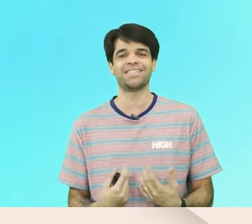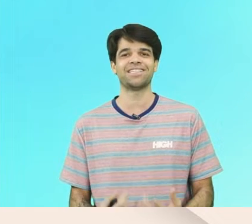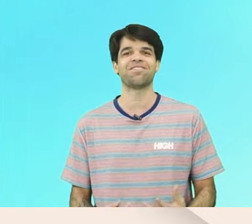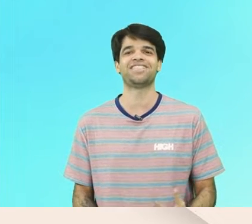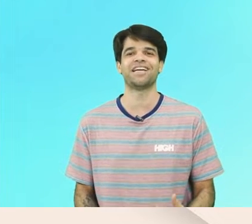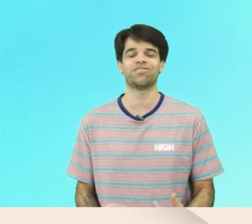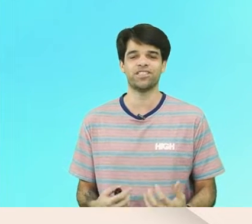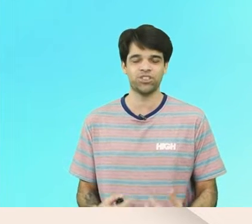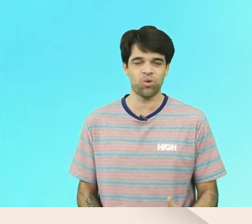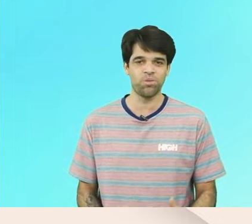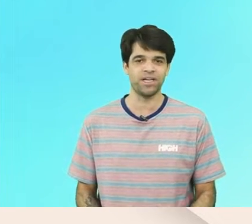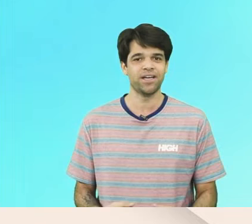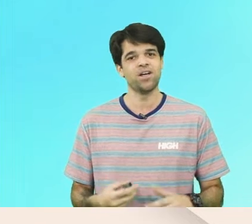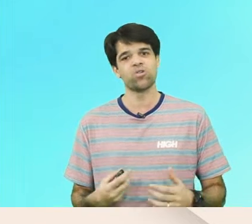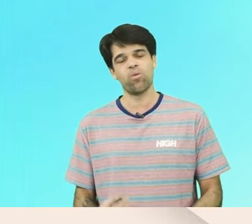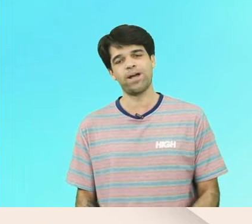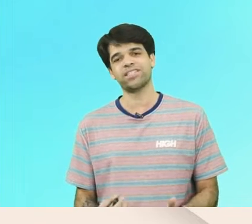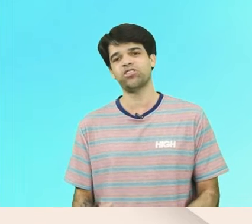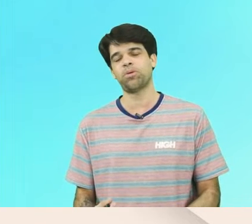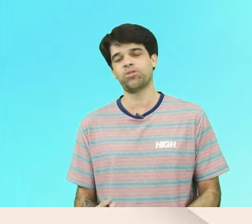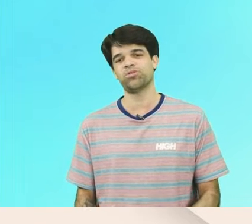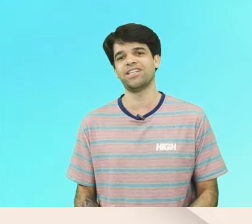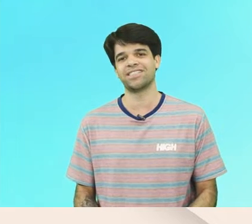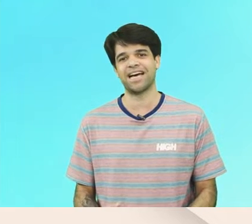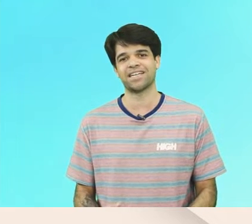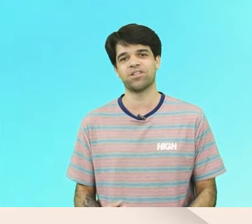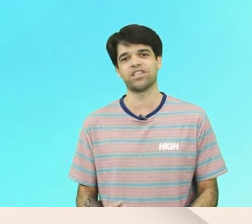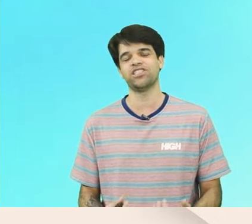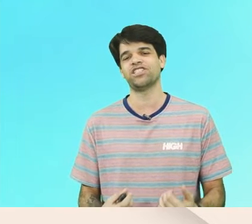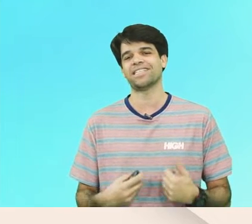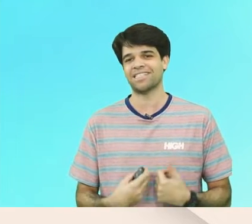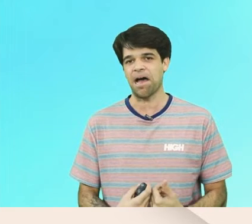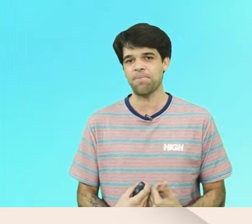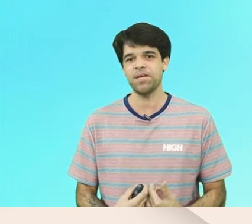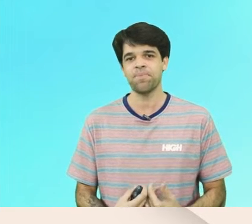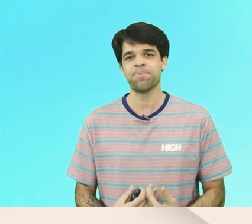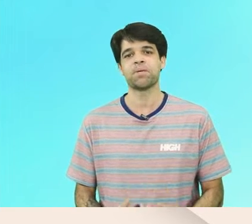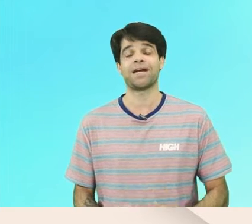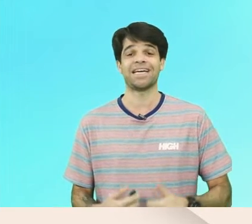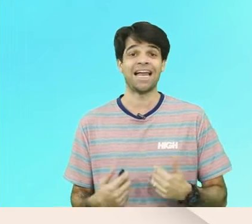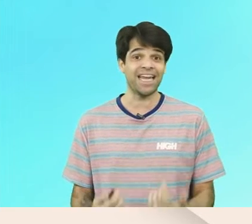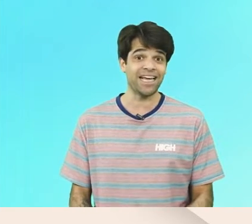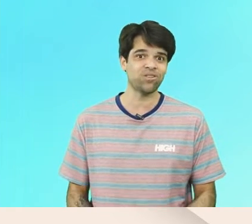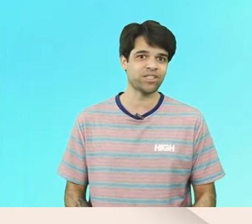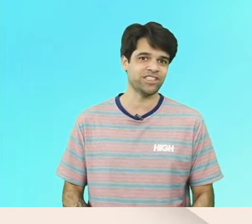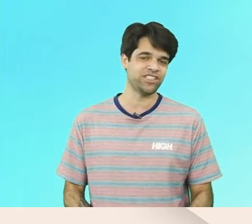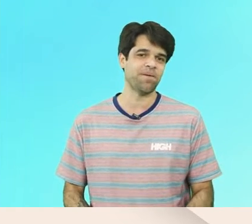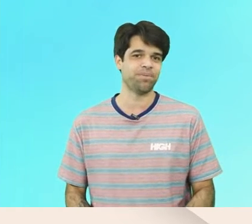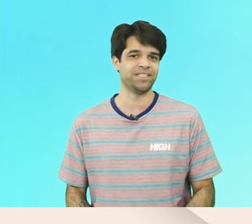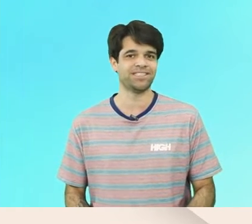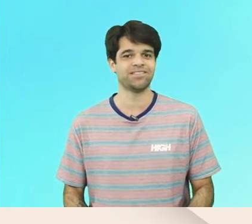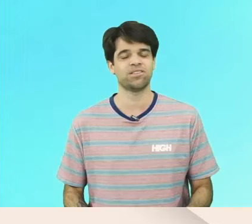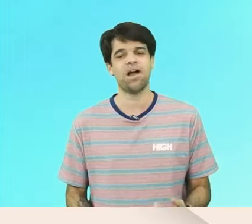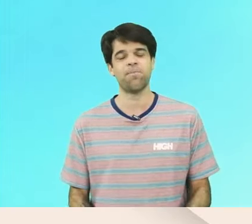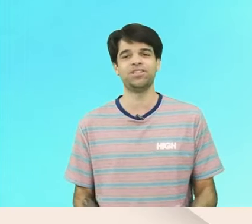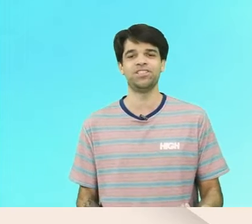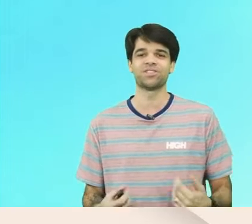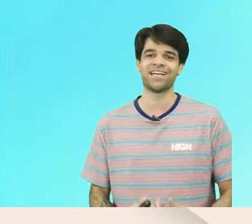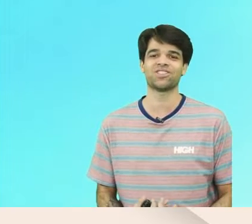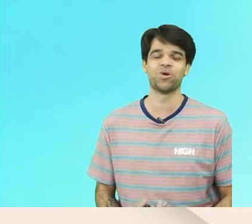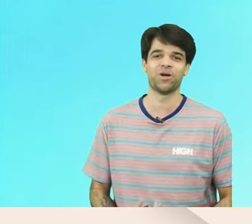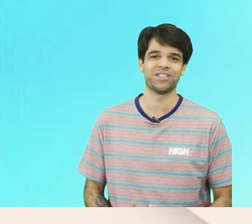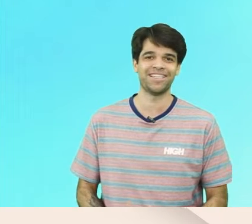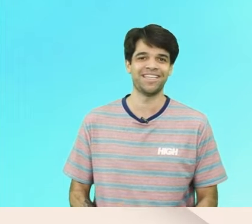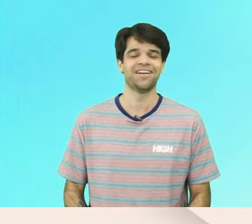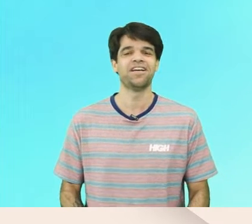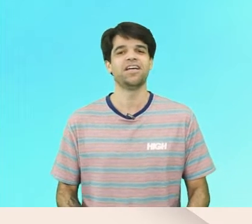que inovar nada mais é do que descobrir como é que a gente pode utilizar aquilo que a gente já sabe para ir além do que a gente já pensa. Então,